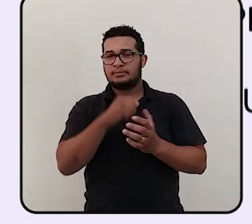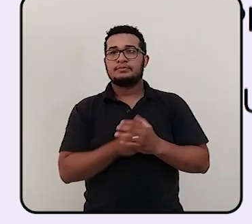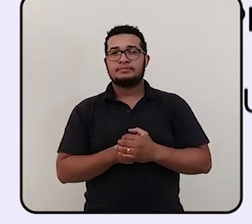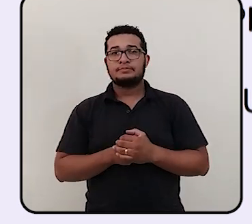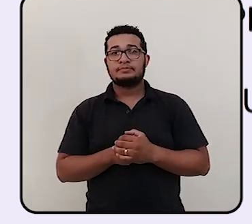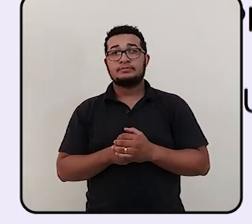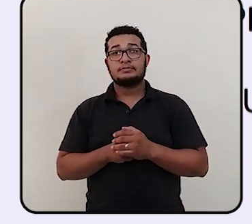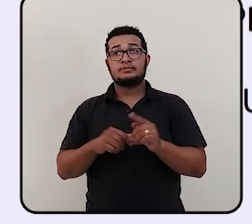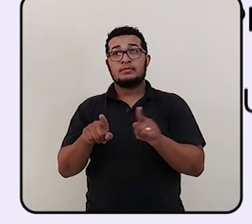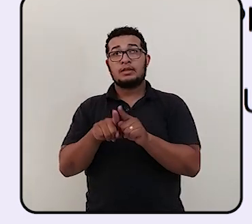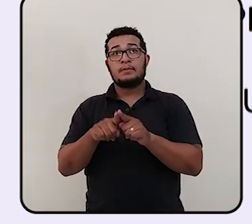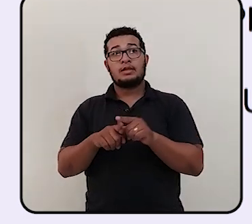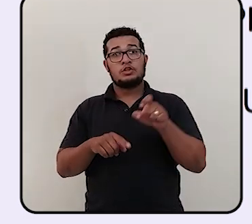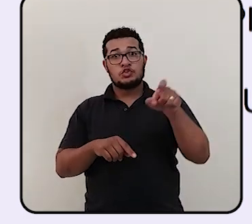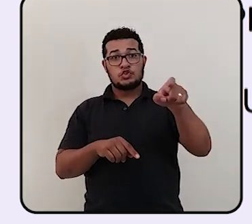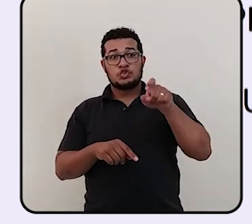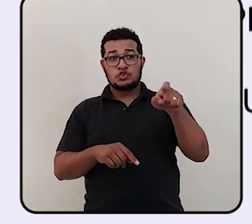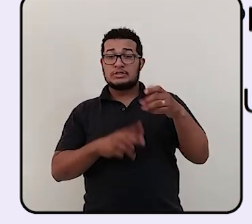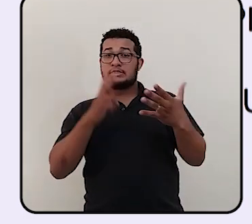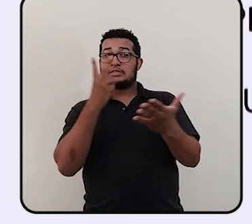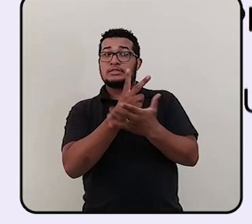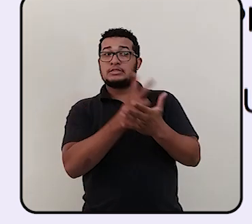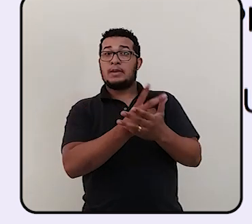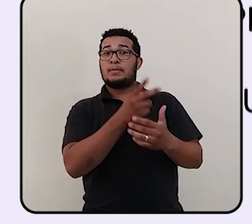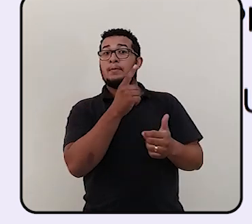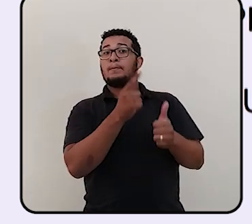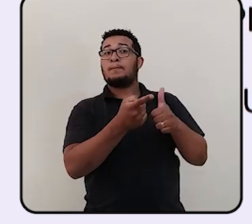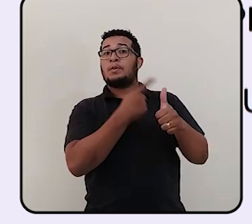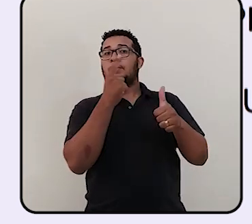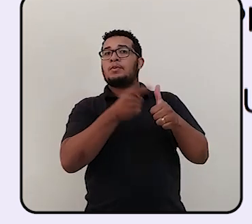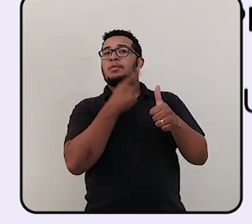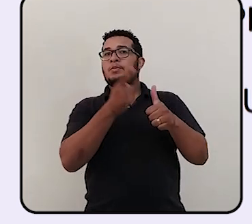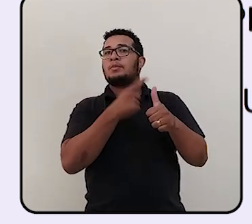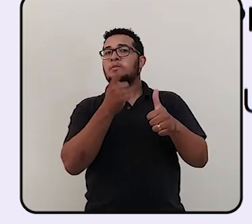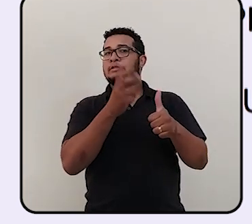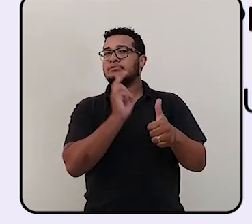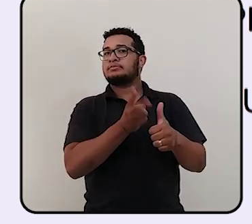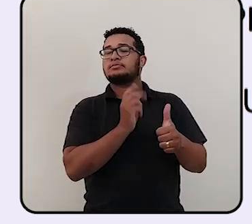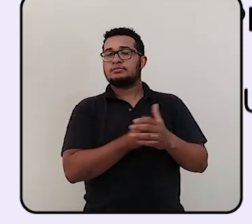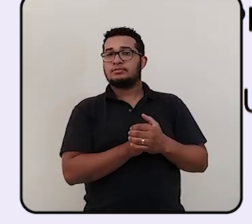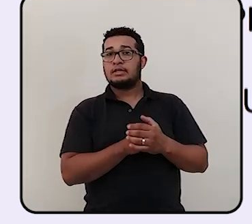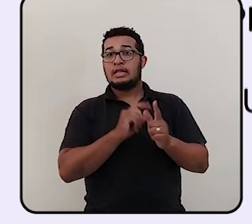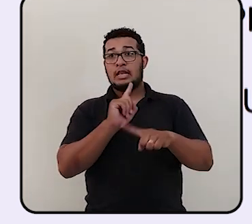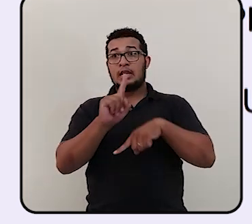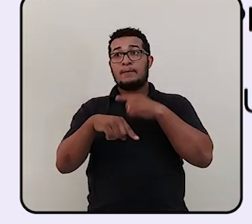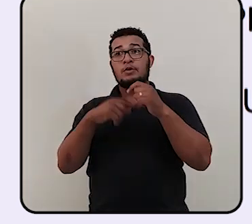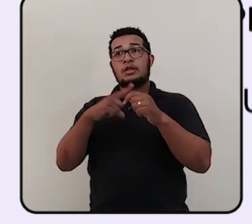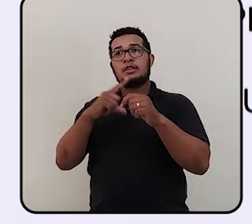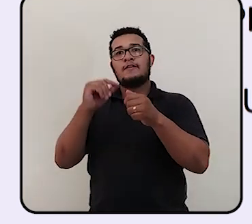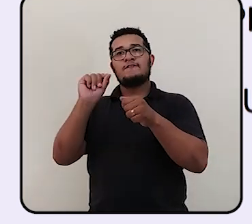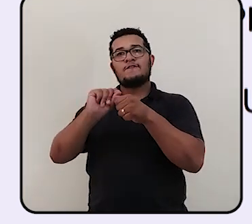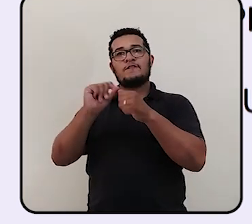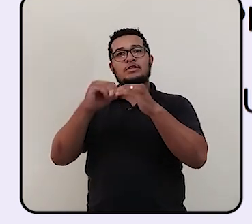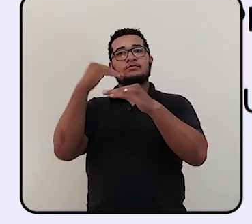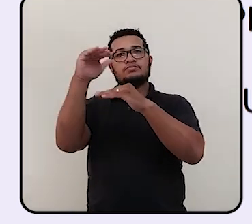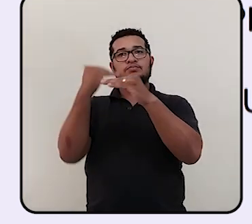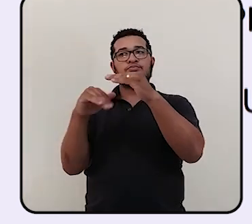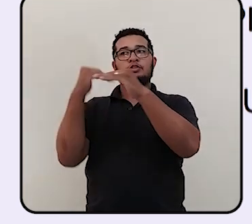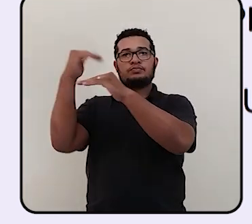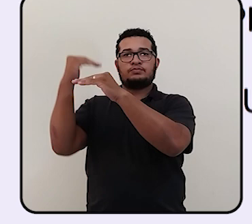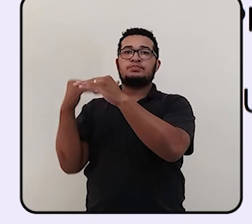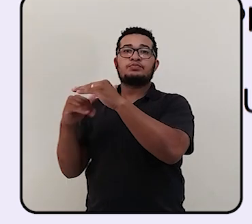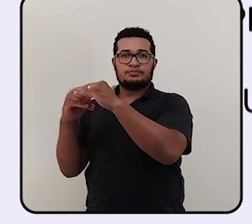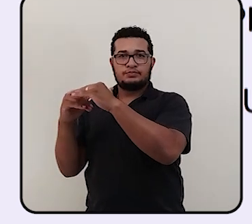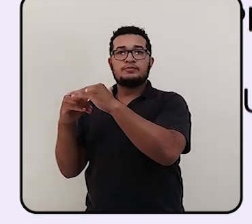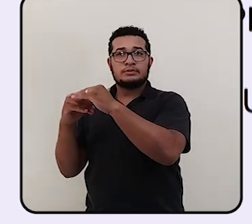proporcionais. A coluna com x estará no primeiro termo. Depois, multiplique as frações no segundo termo. E,